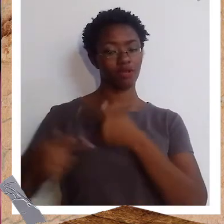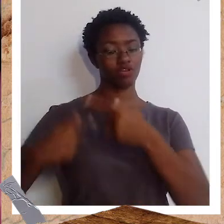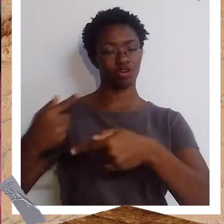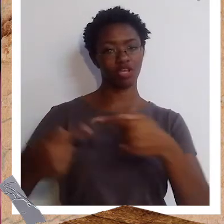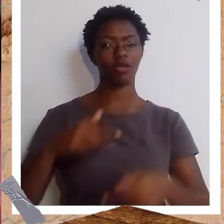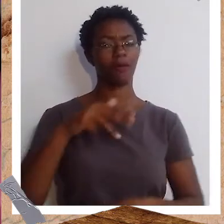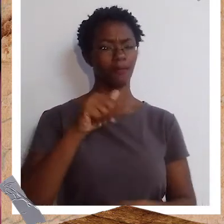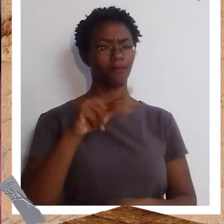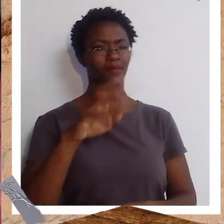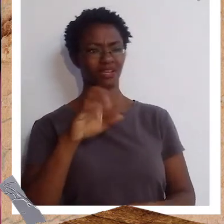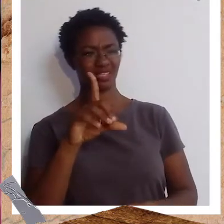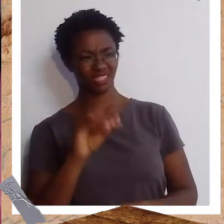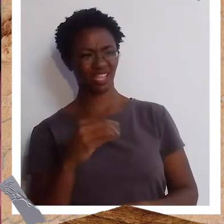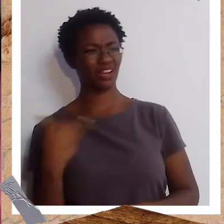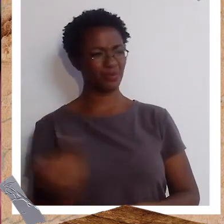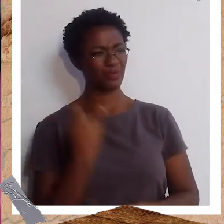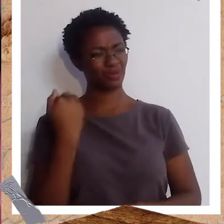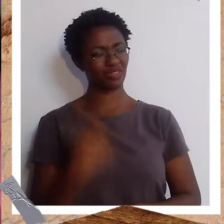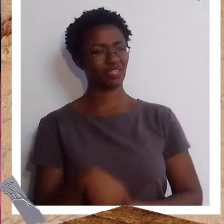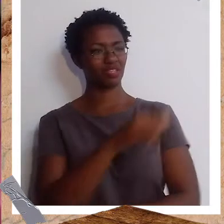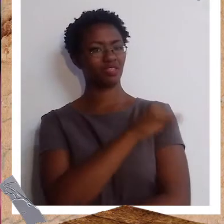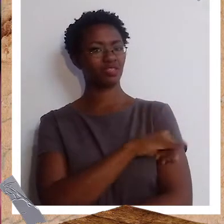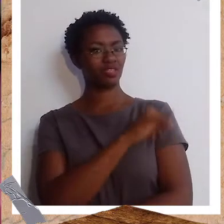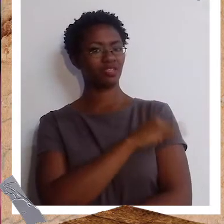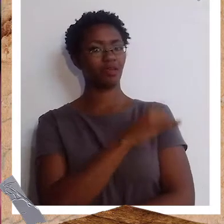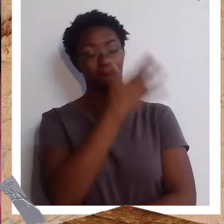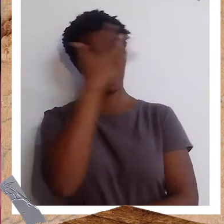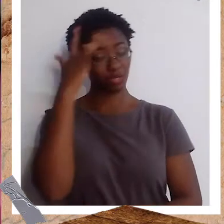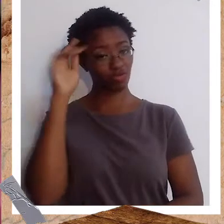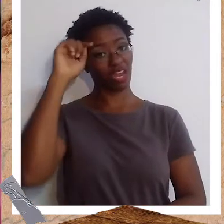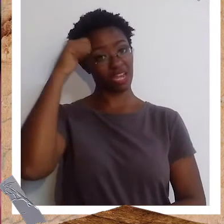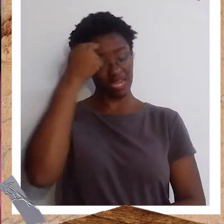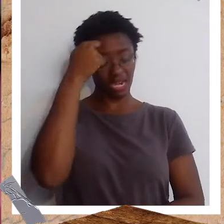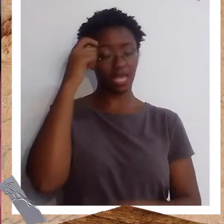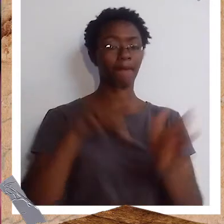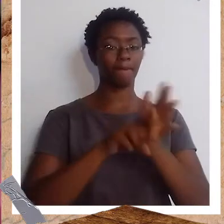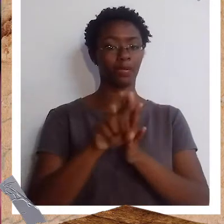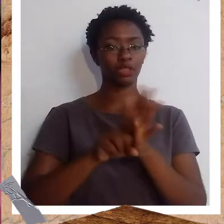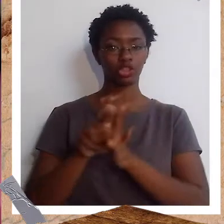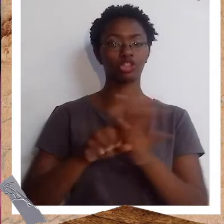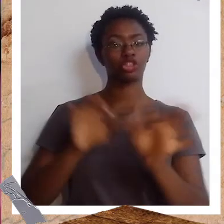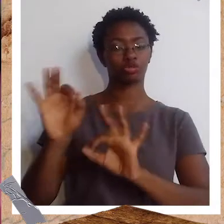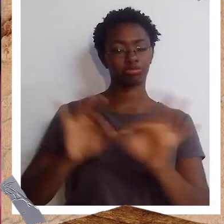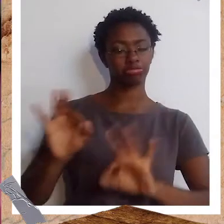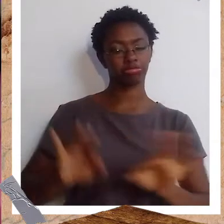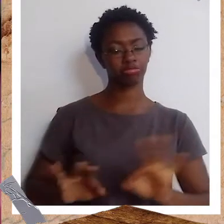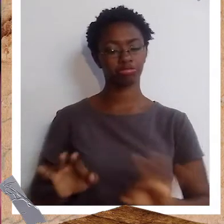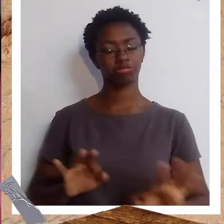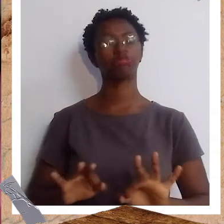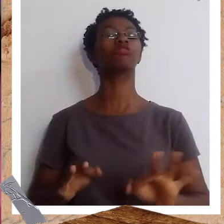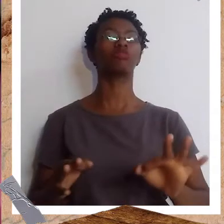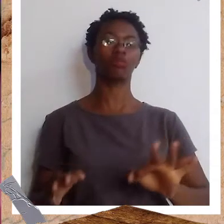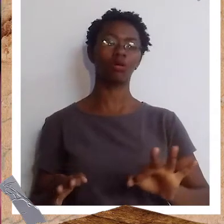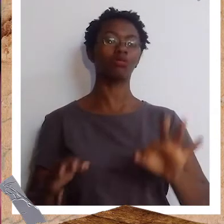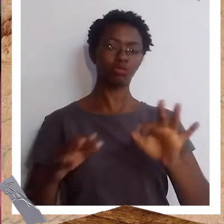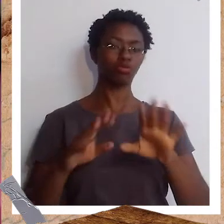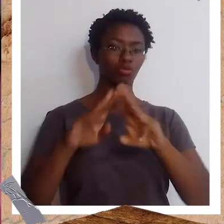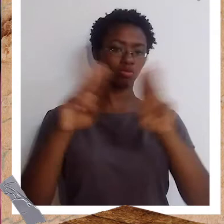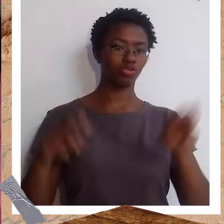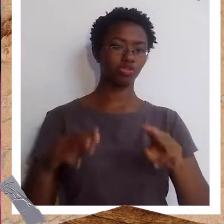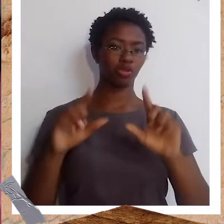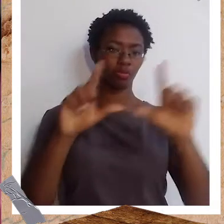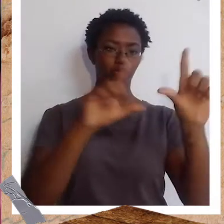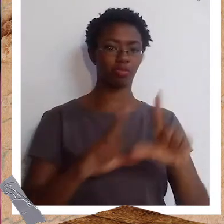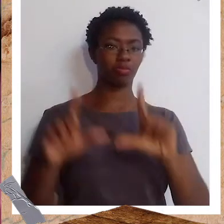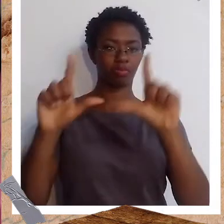muito excepcional aqui no Rio de Janeiro, os primeiros pessoas negras na curadoria, isso sempre é muito lembrado, com trabalhos belíssimos, mas o Marcelo é